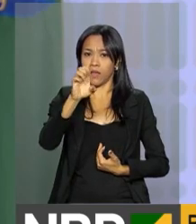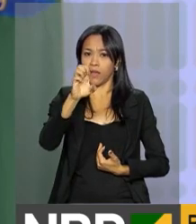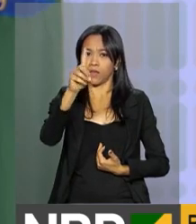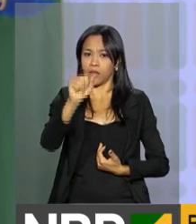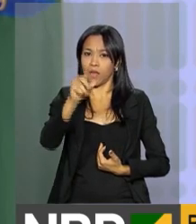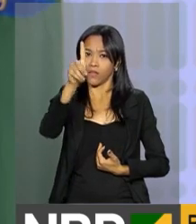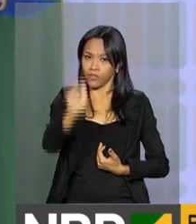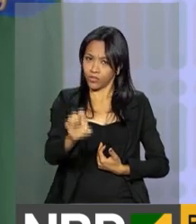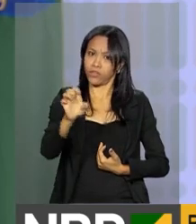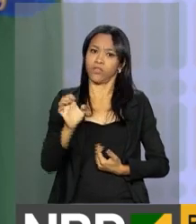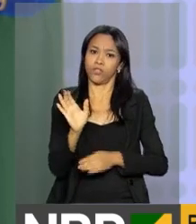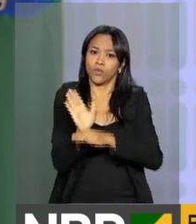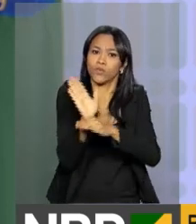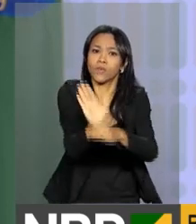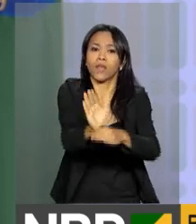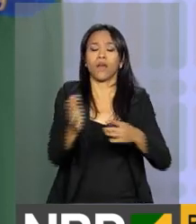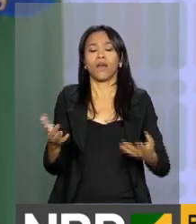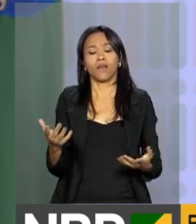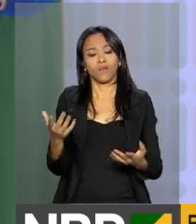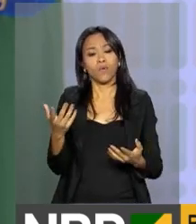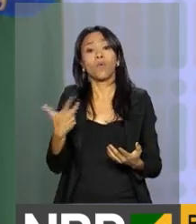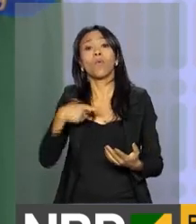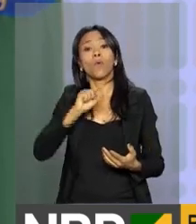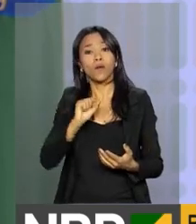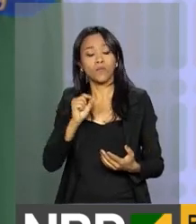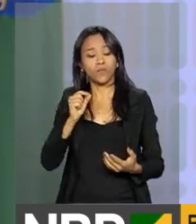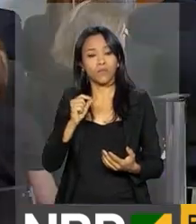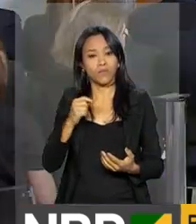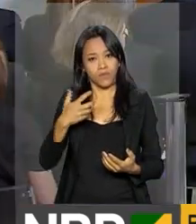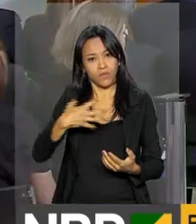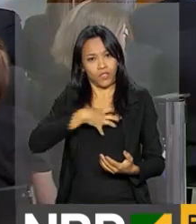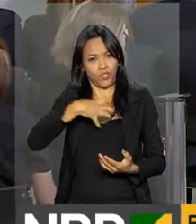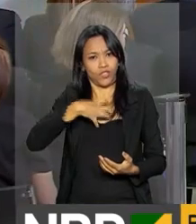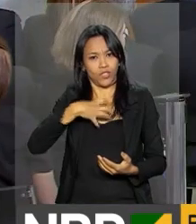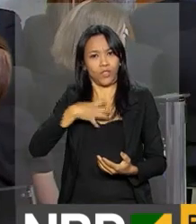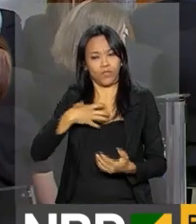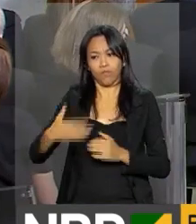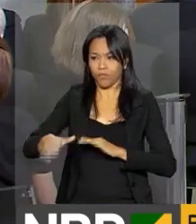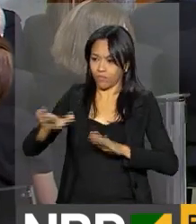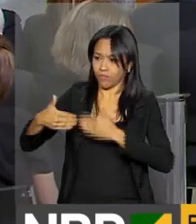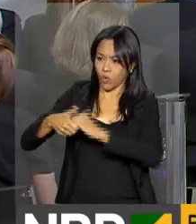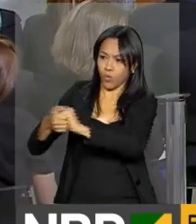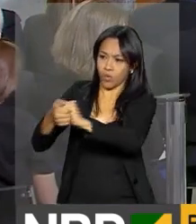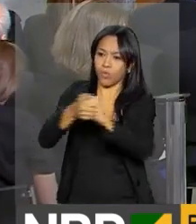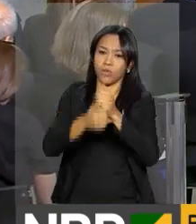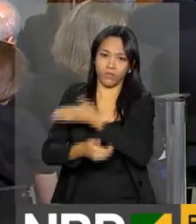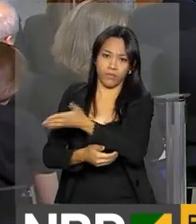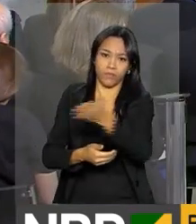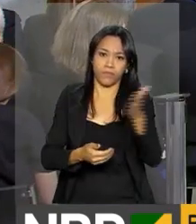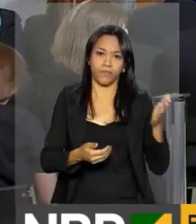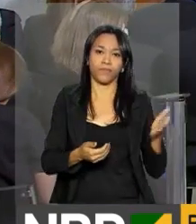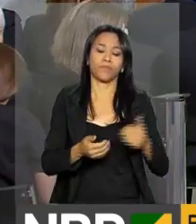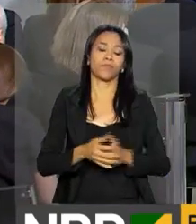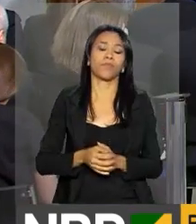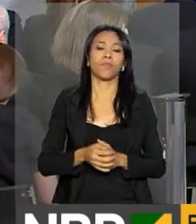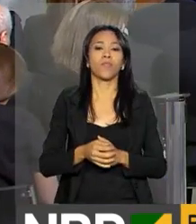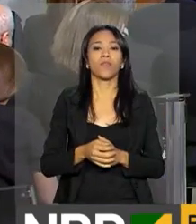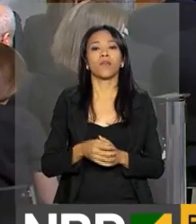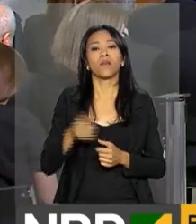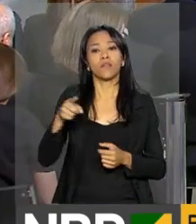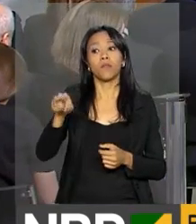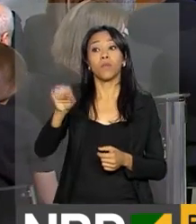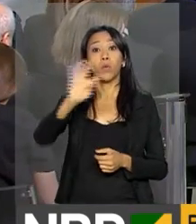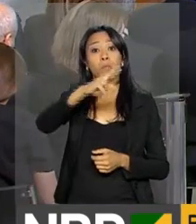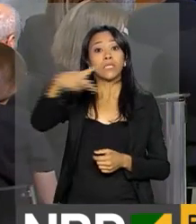praticar um ato como este, Padilha, Eliseu Padilha, e cumprimento os companheiros da Casa Civil, com o presidente